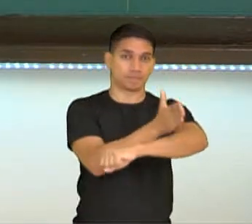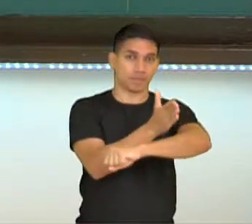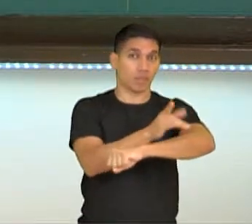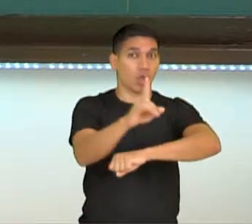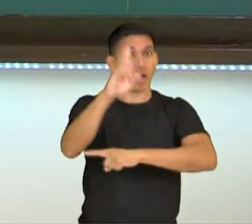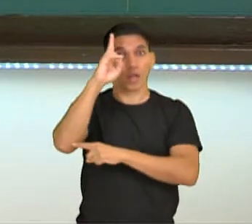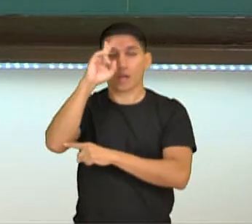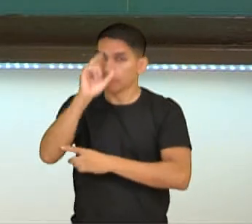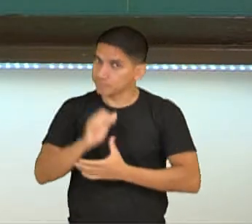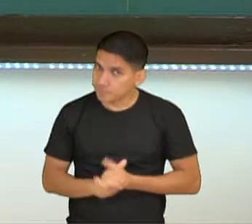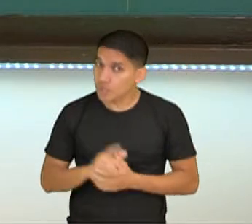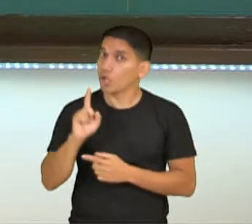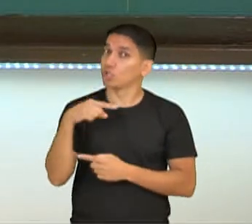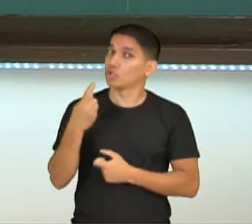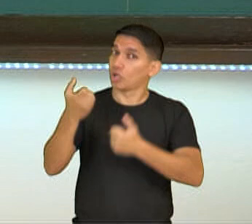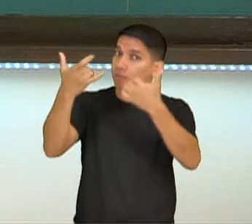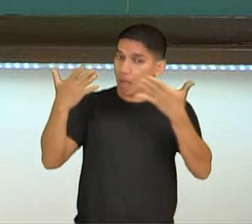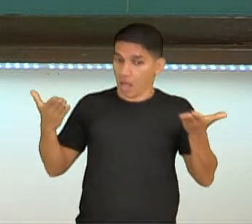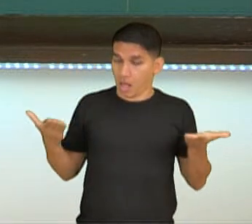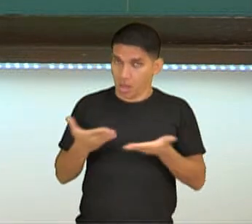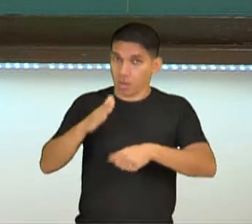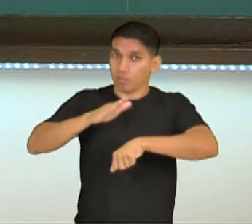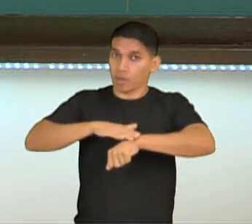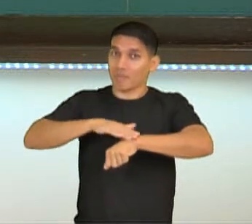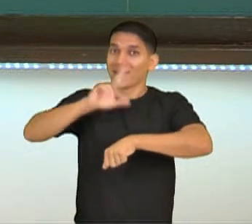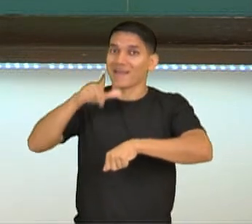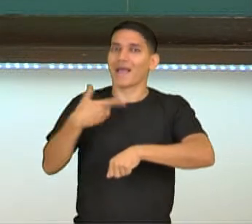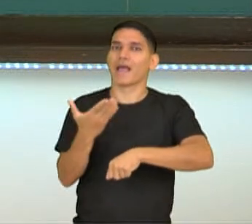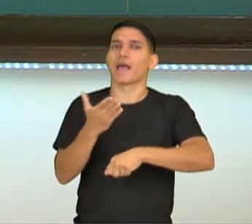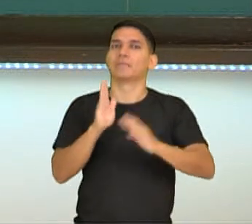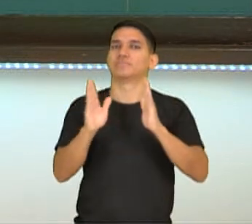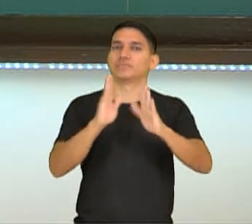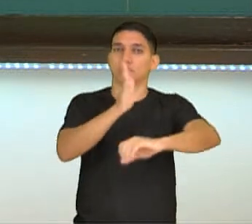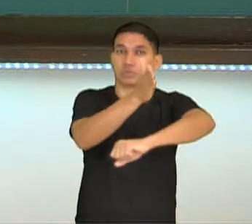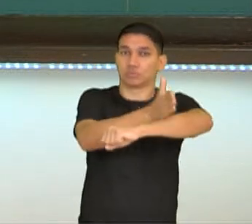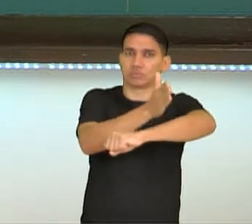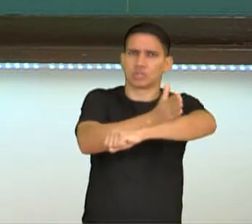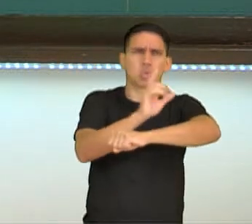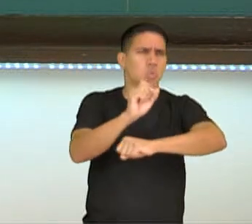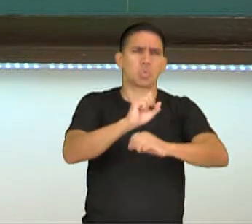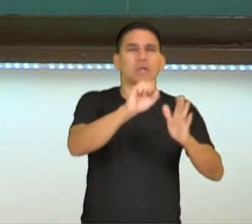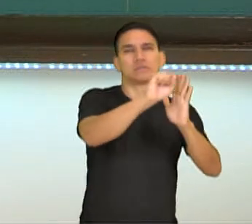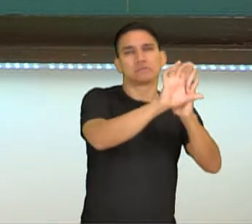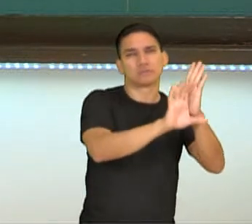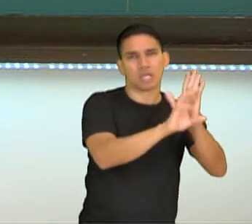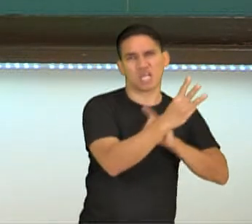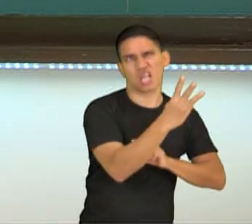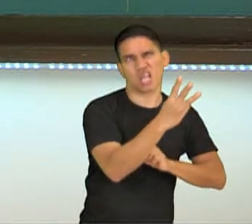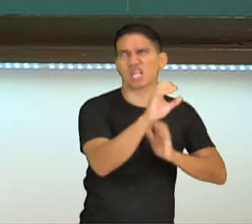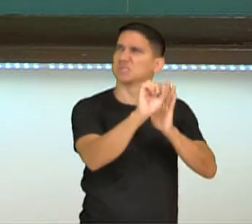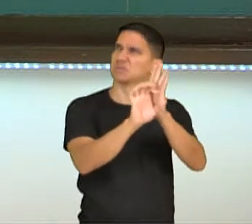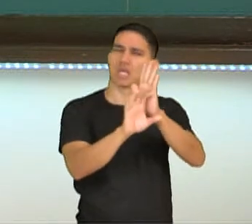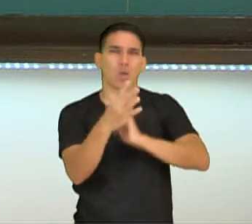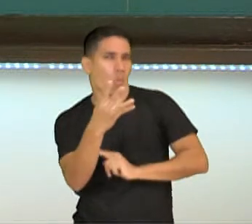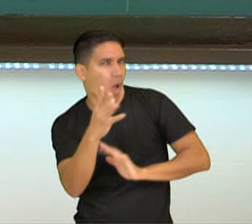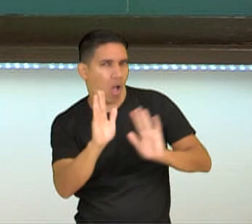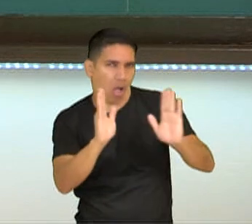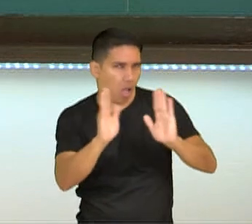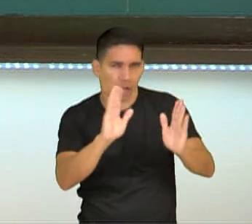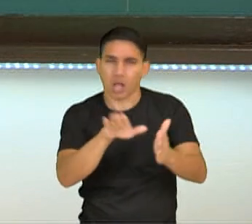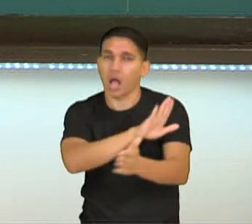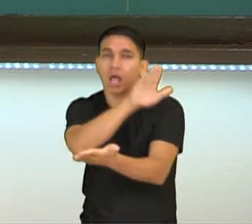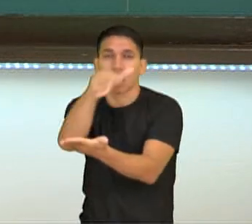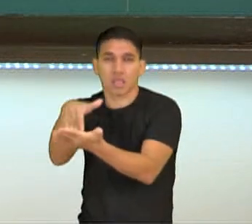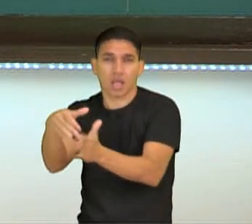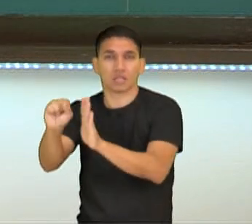Lembrando, nós estamos aqui no período medieval, que vai ali do século III, do século IV até